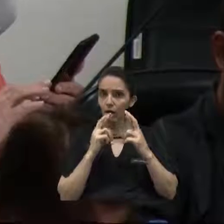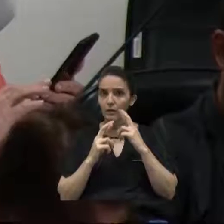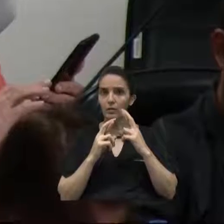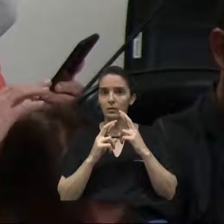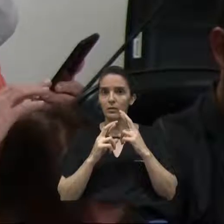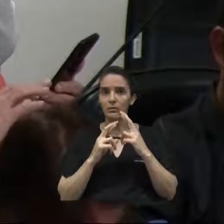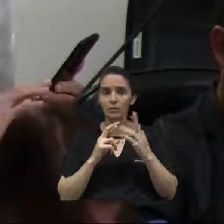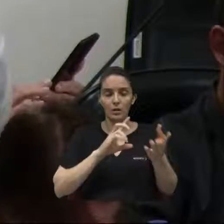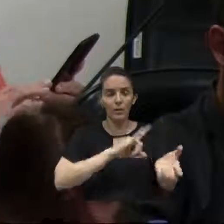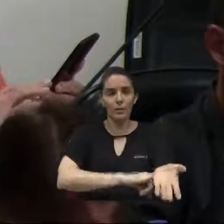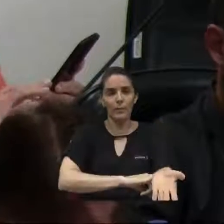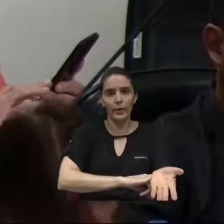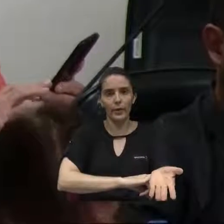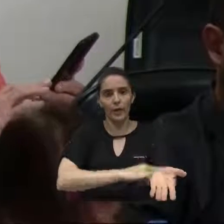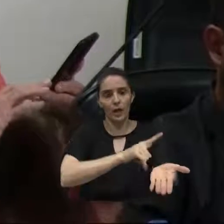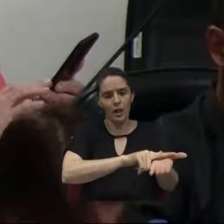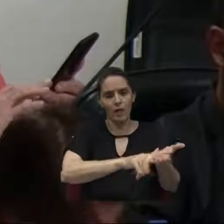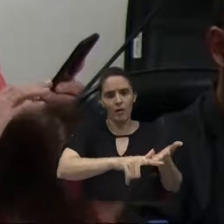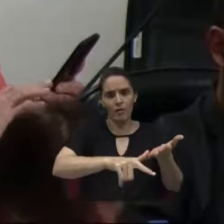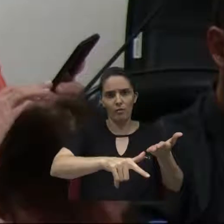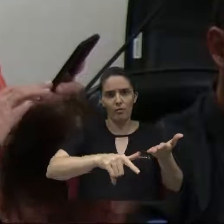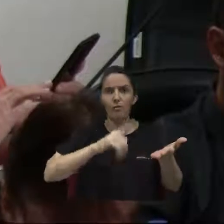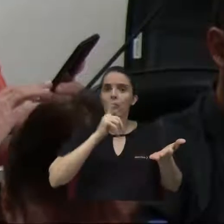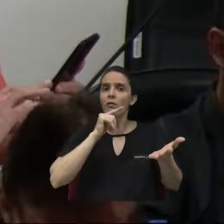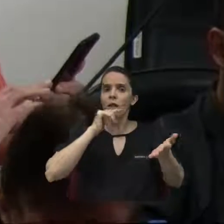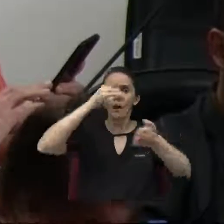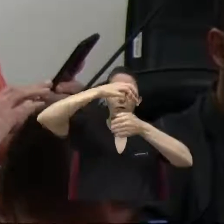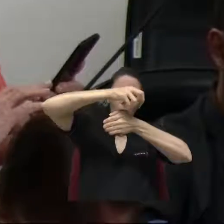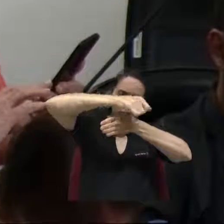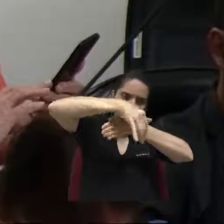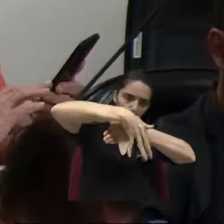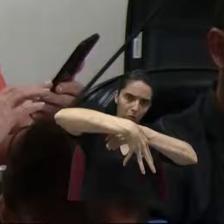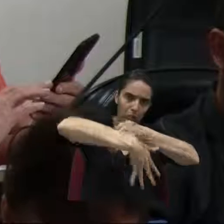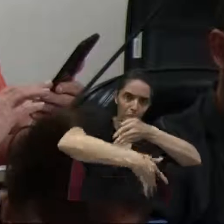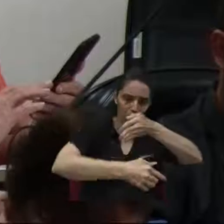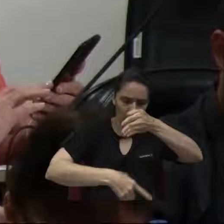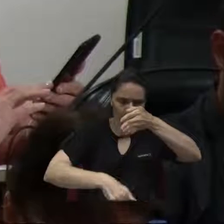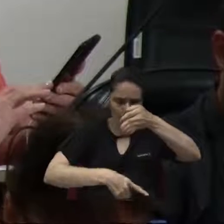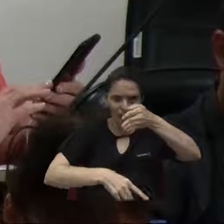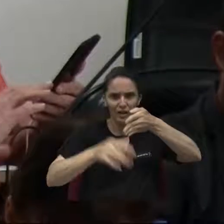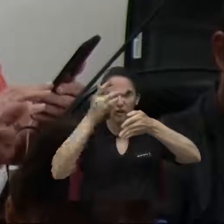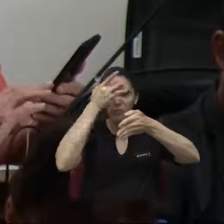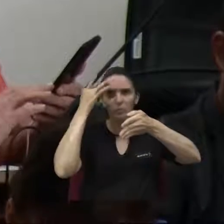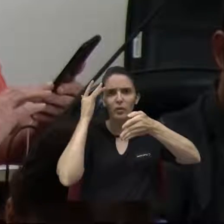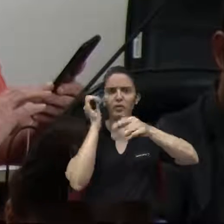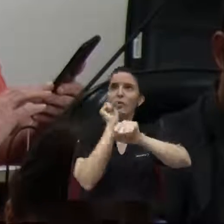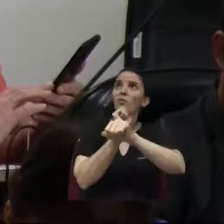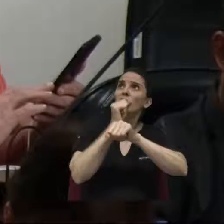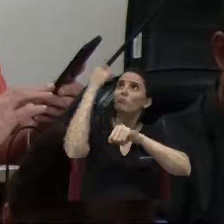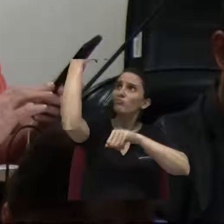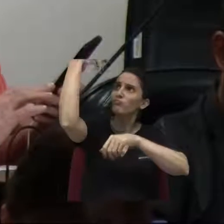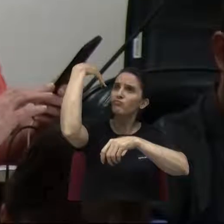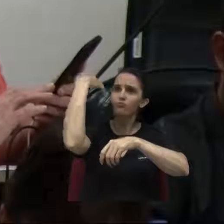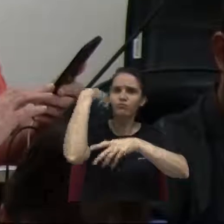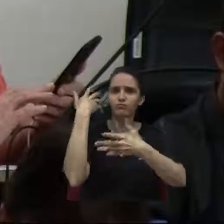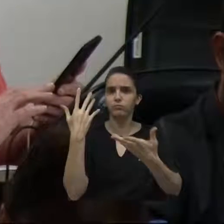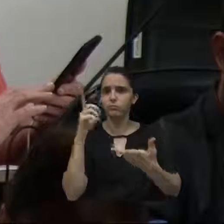lavava o banheiro lá em cima, caía água em quem estava esperando o ônibus lá embaixo. Isso é um absurdo numa cidade